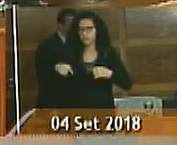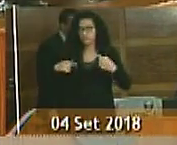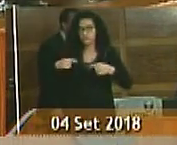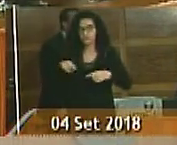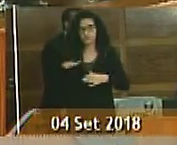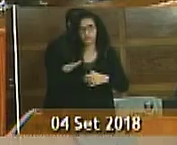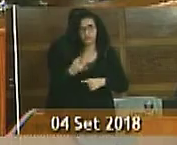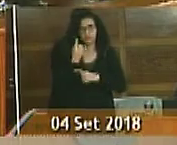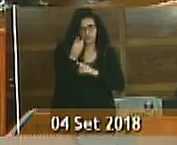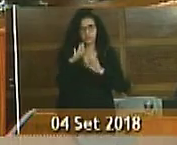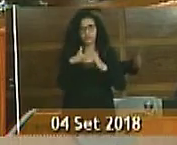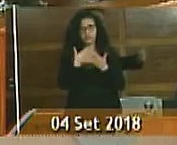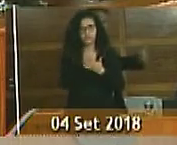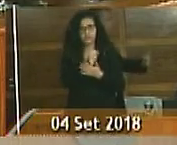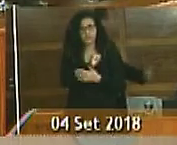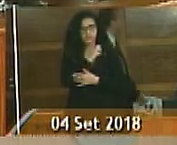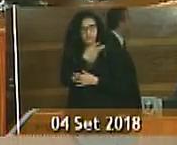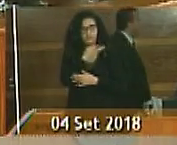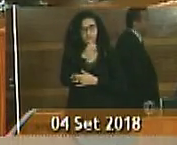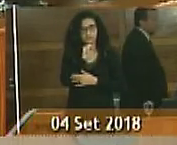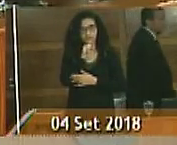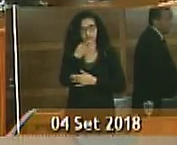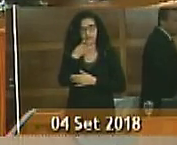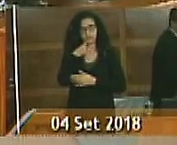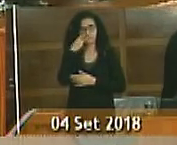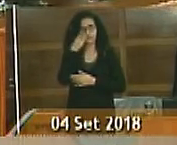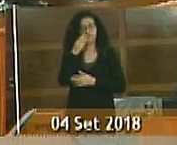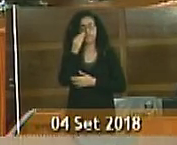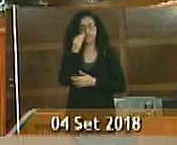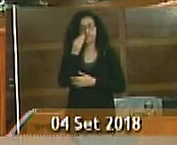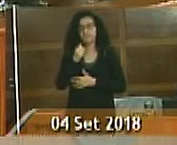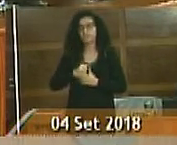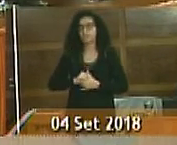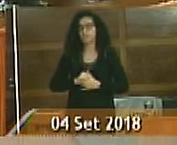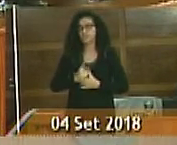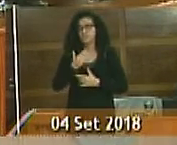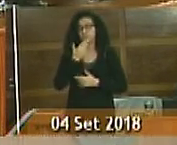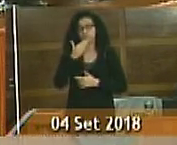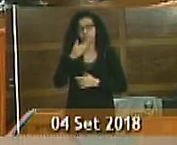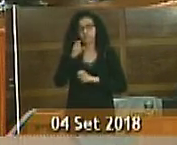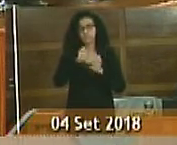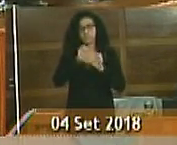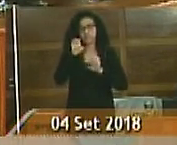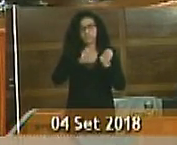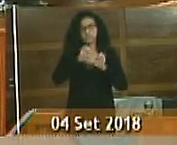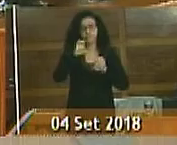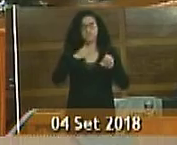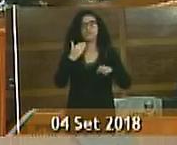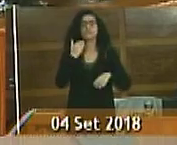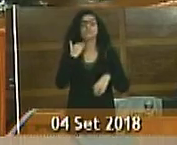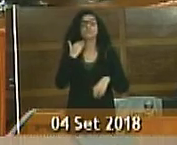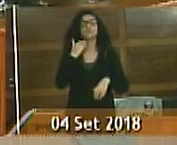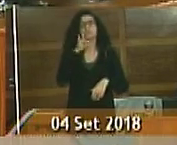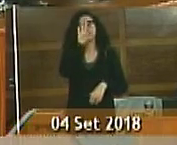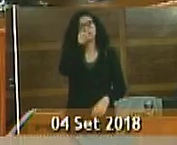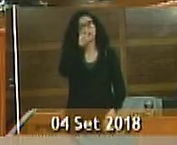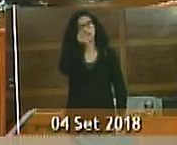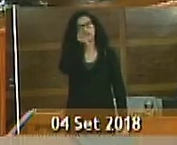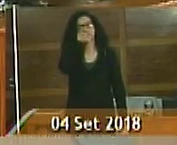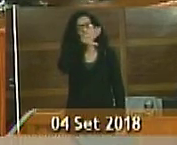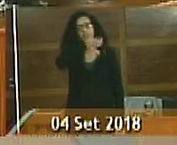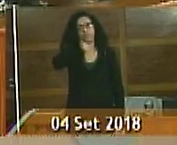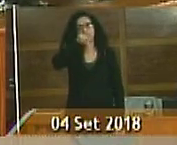Edição única, o requerimento 384, autor, vereador, candidato social, solicitando a empresa tecnológica bancária